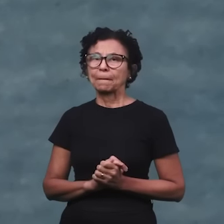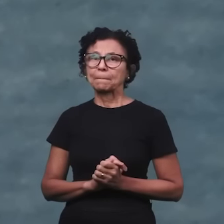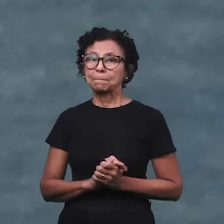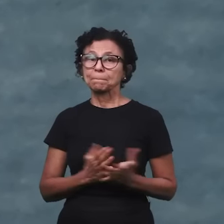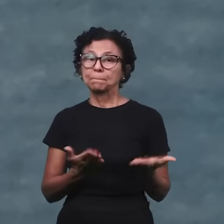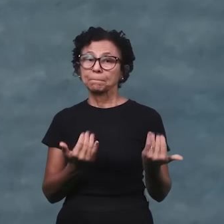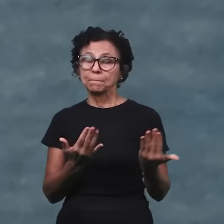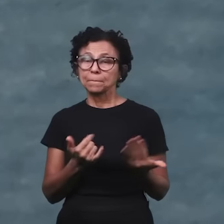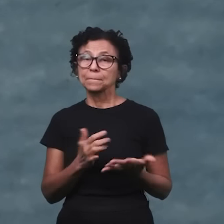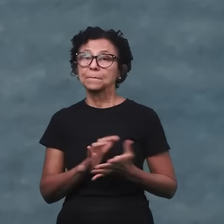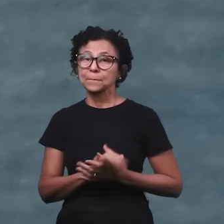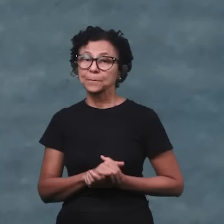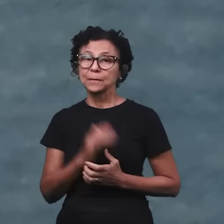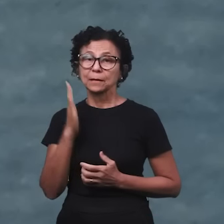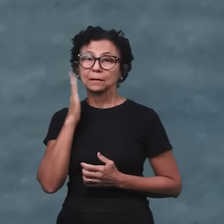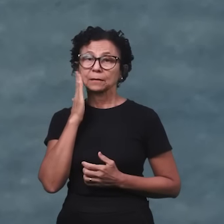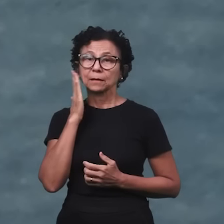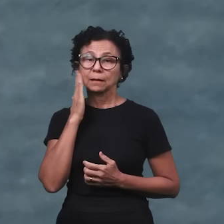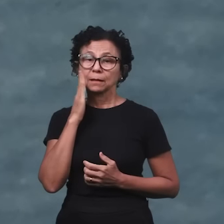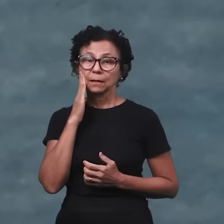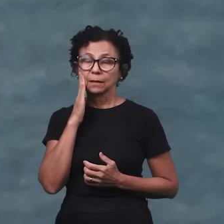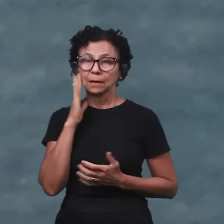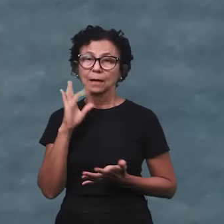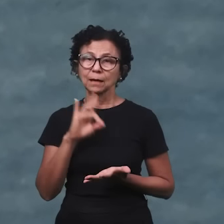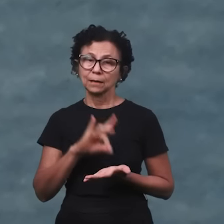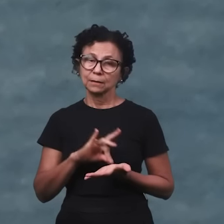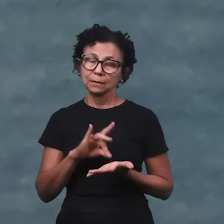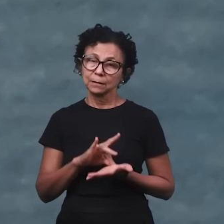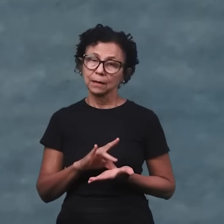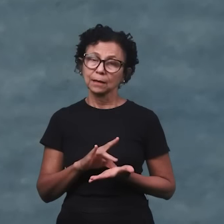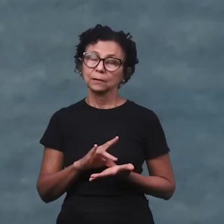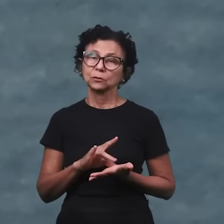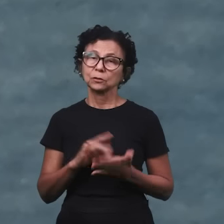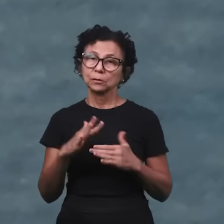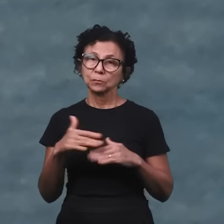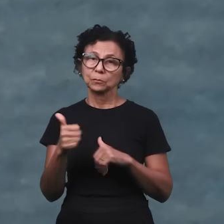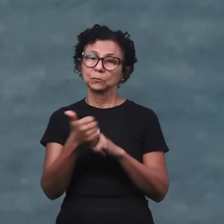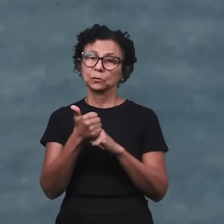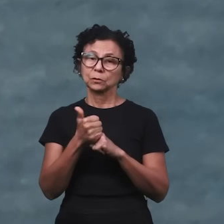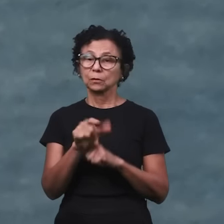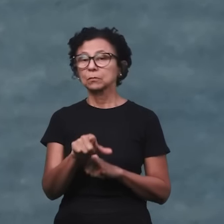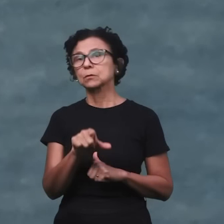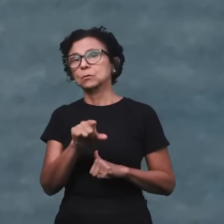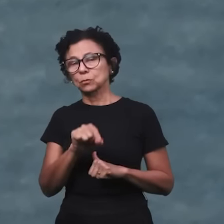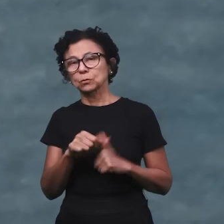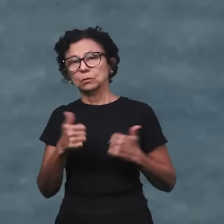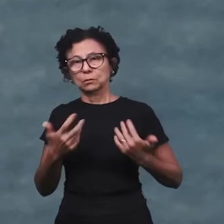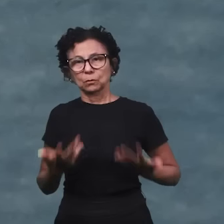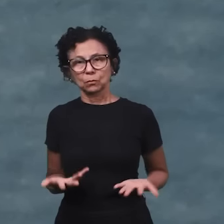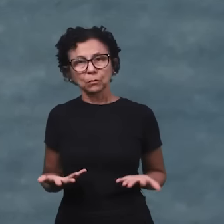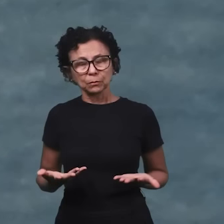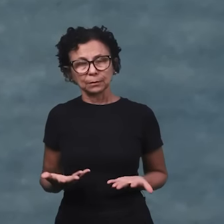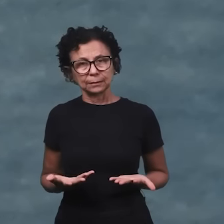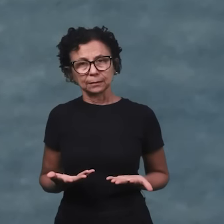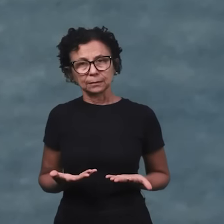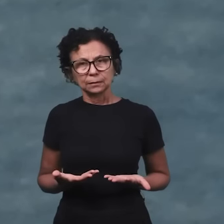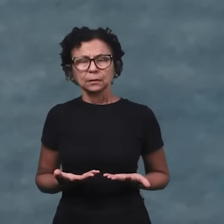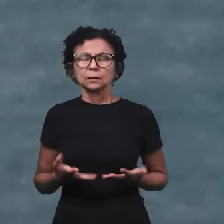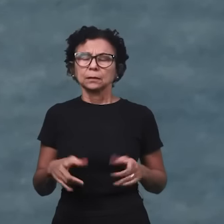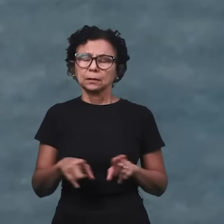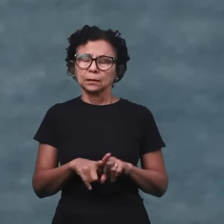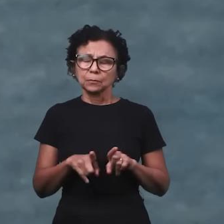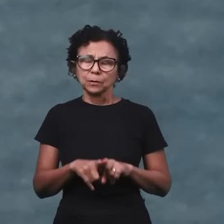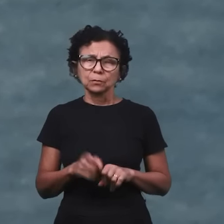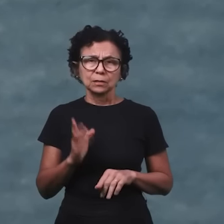realidades importantes, sobretudo na escolha da carreira profissional, e não só da carreira profissional, não só daquilo que ele vai começar, mas aquilo que ele